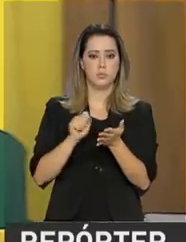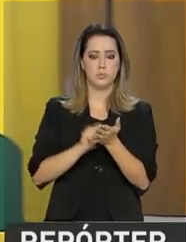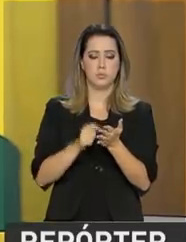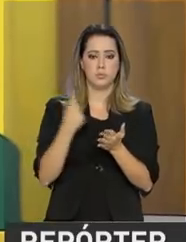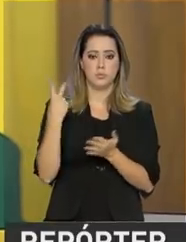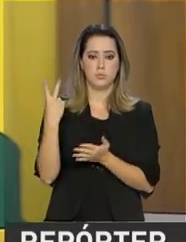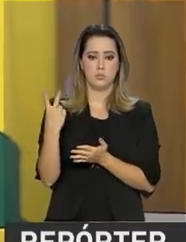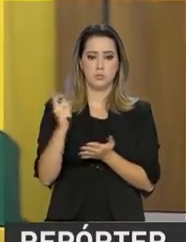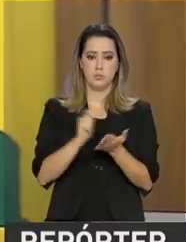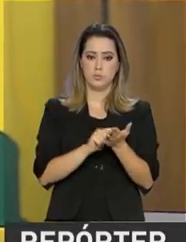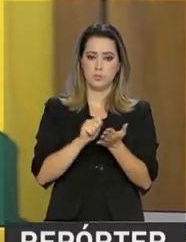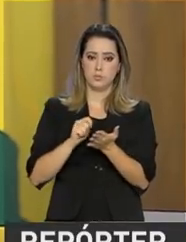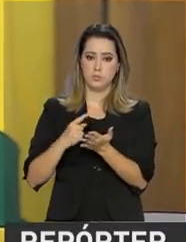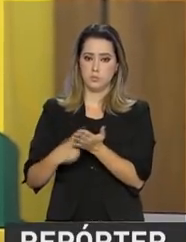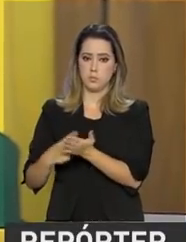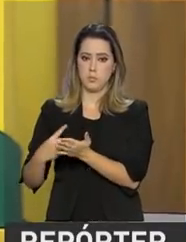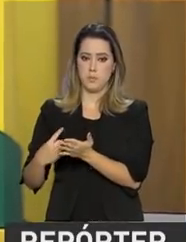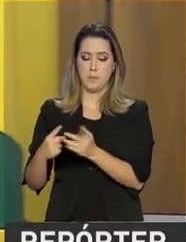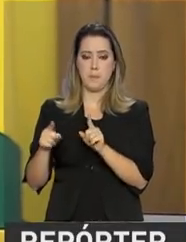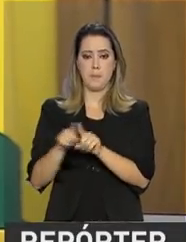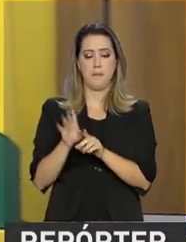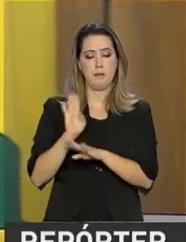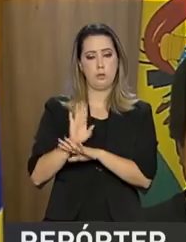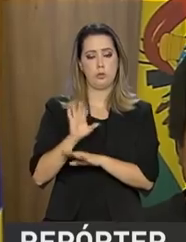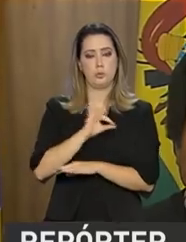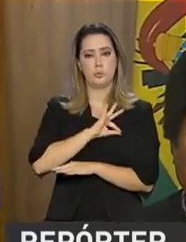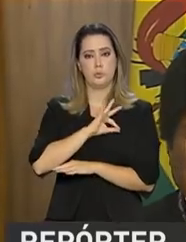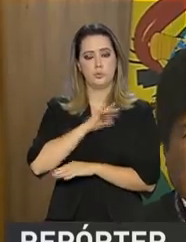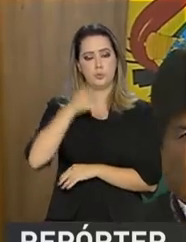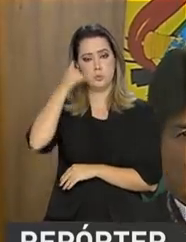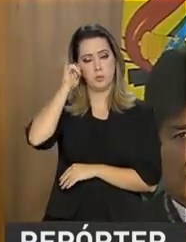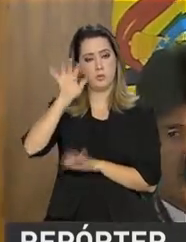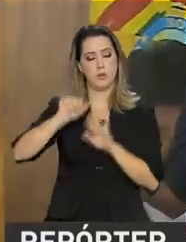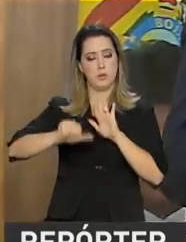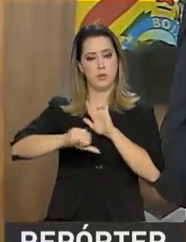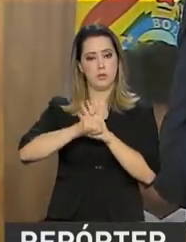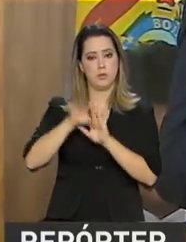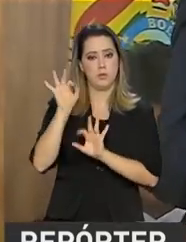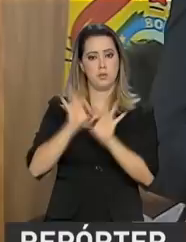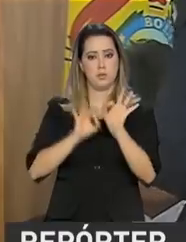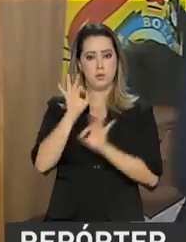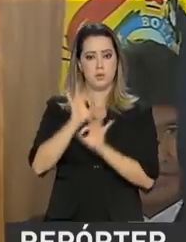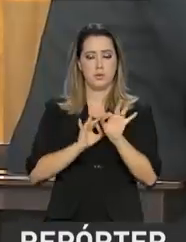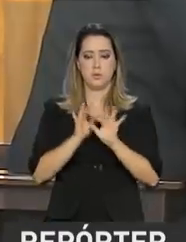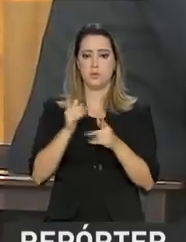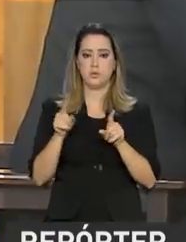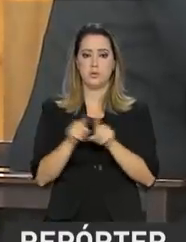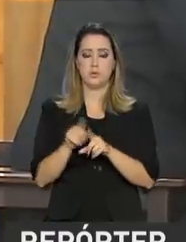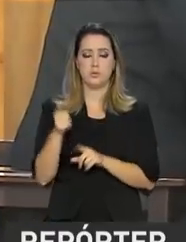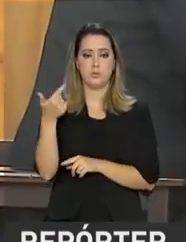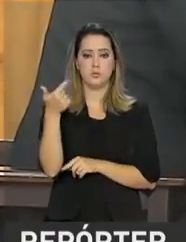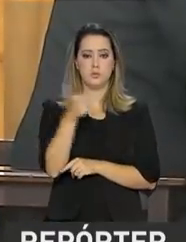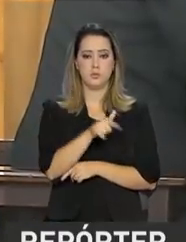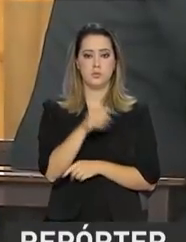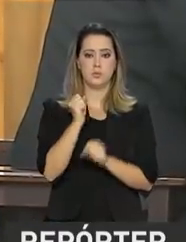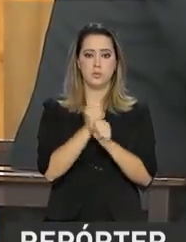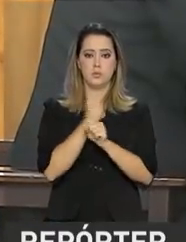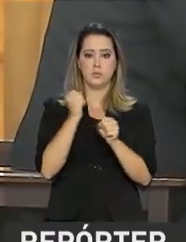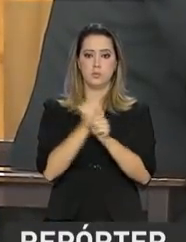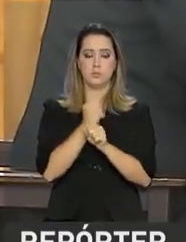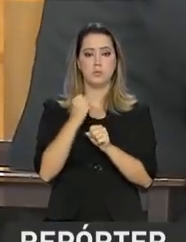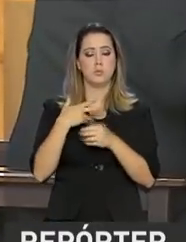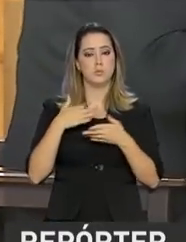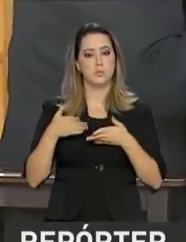dois atos. Um de cooperação policial de combate ao crime organizado transnacional e outro para a construção de